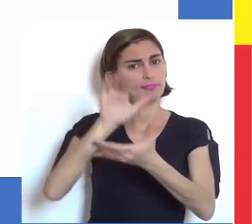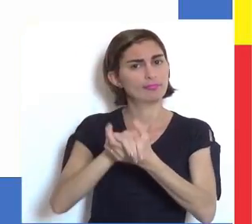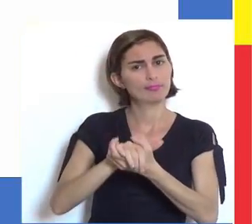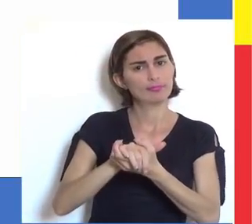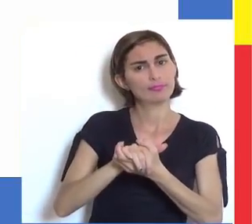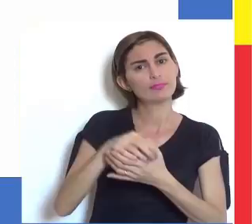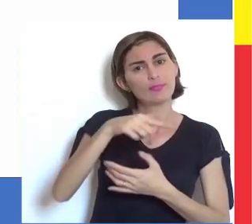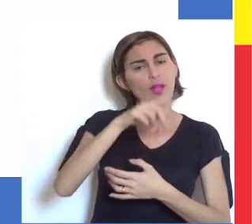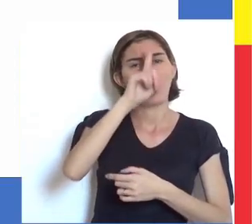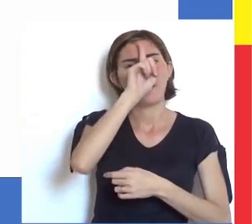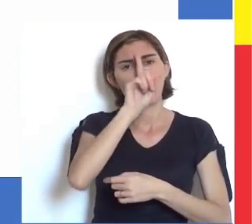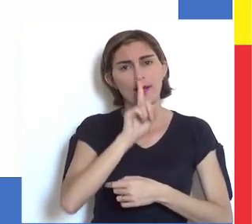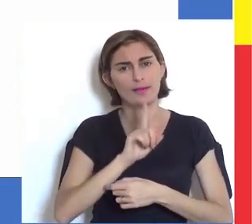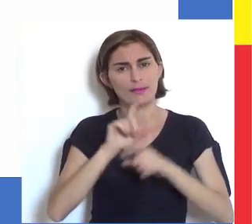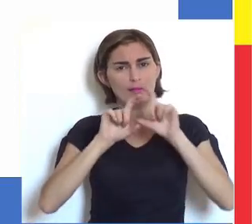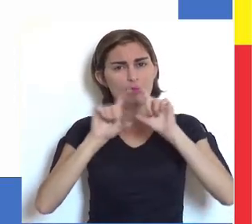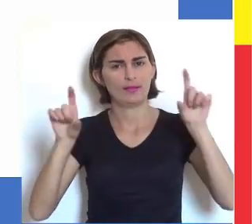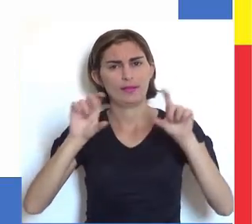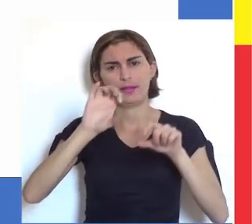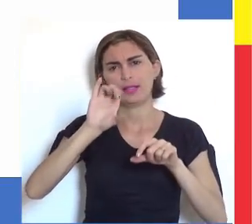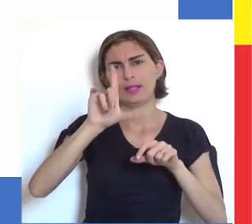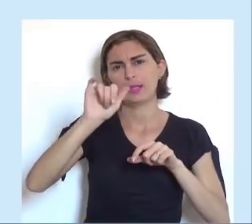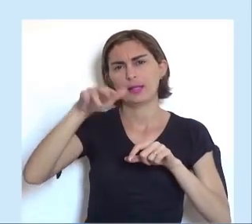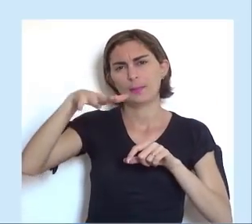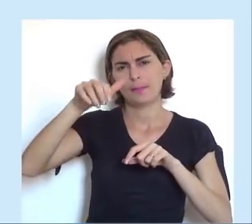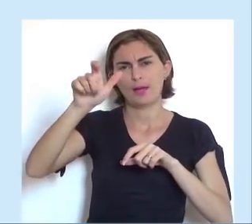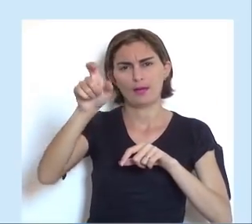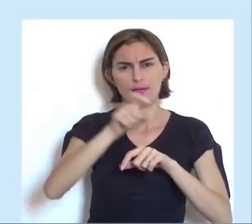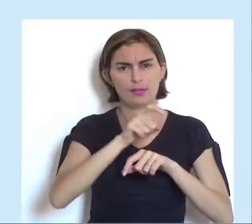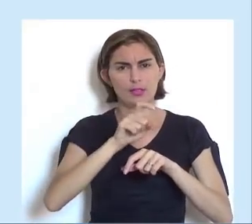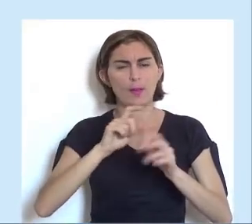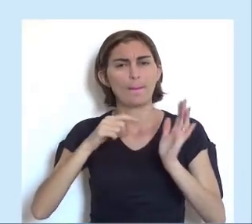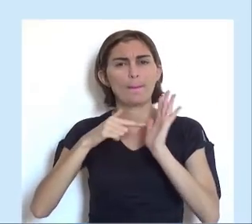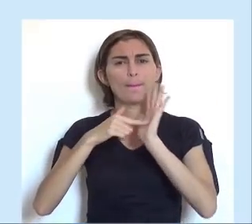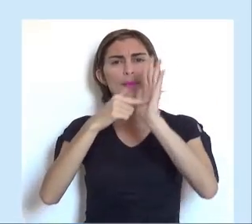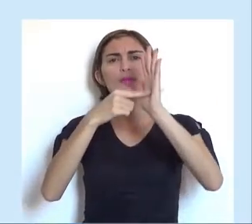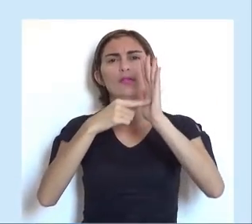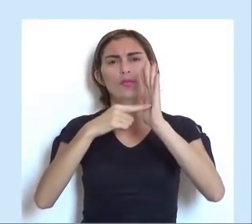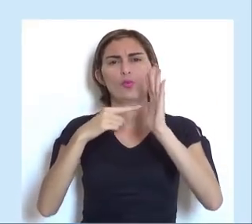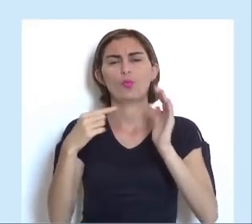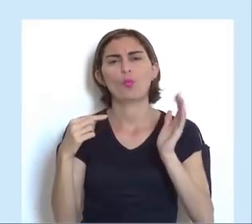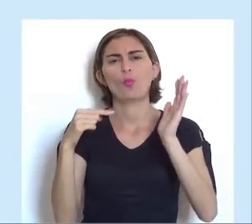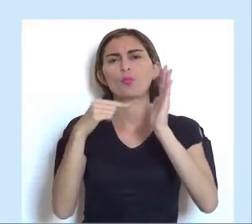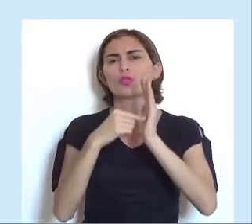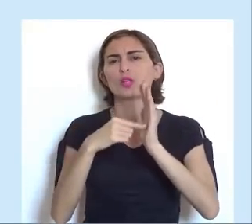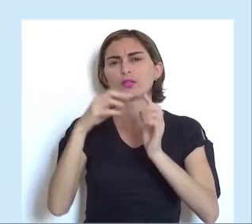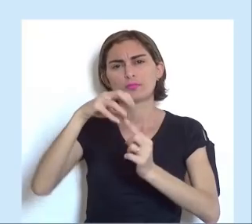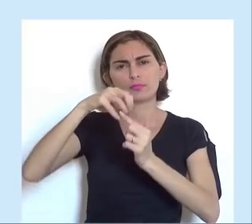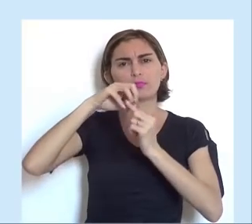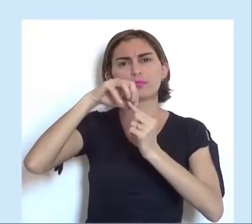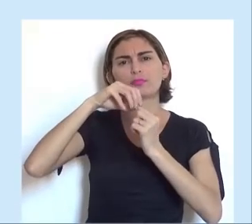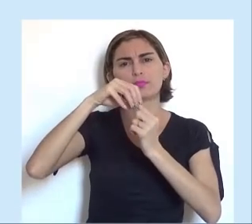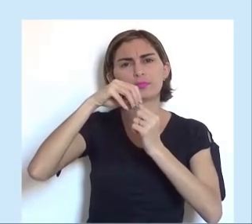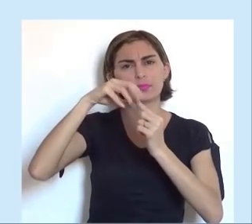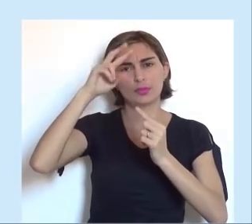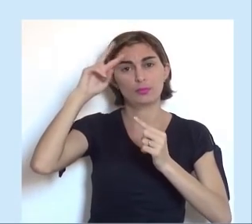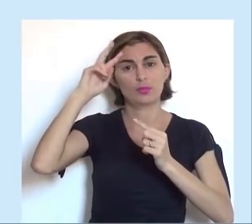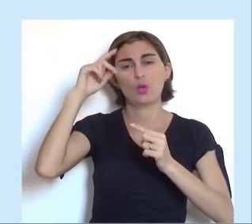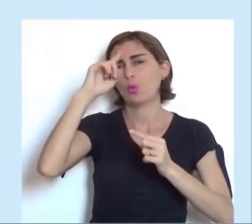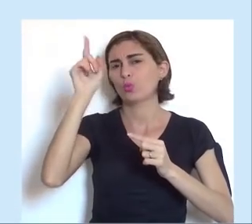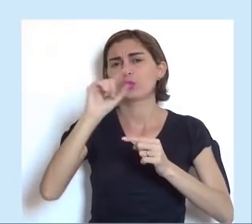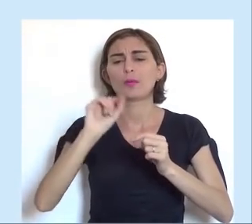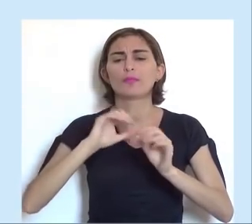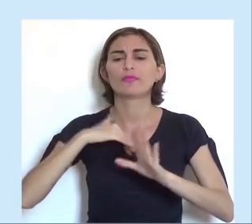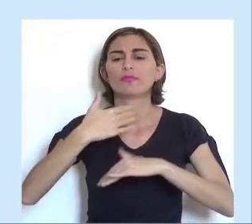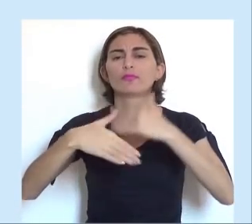Jezebel. Em amarelo é o que a gente chama de clímax, ou seja, o ponto alto da história. Aquele ponto em que a gente não sabe